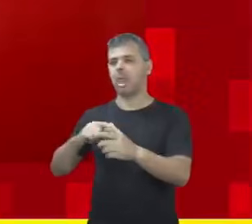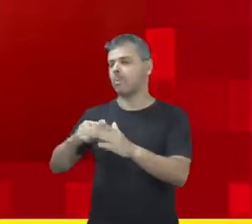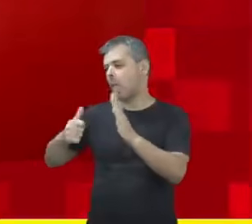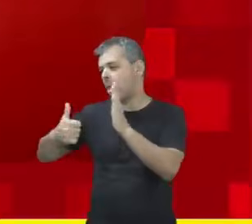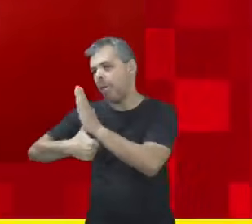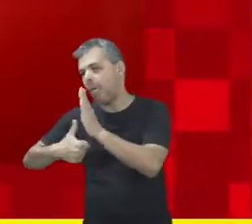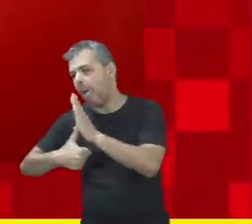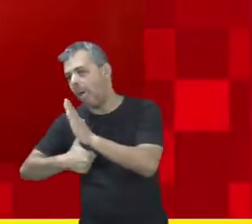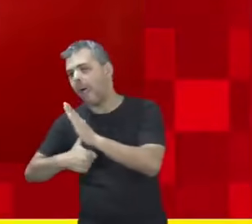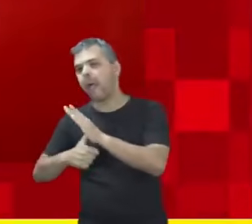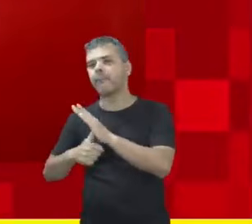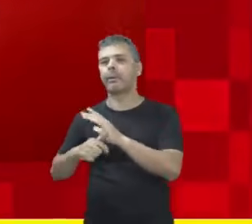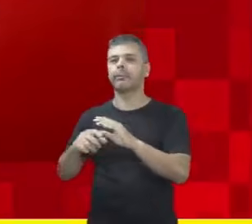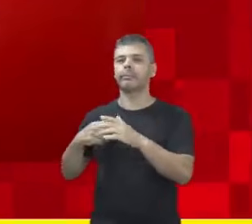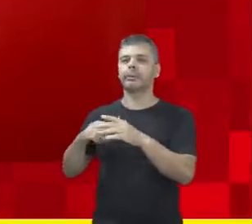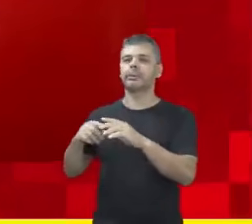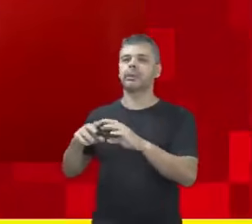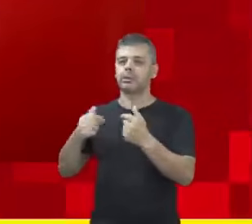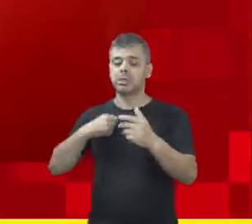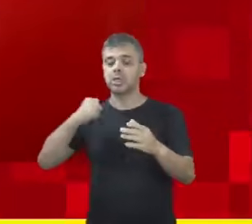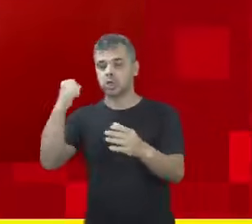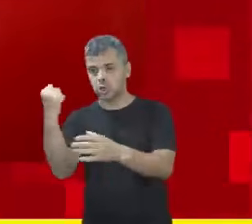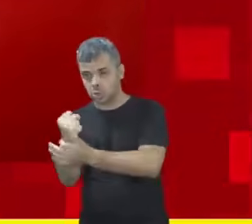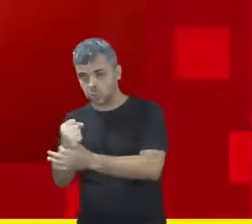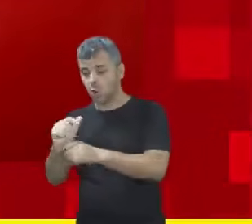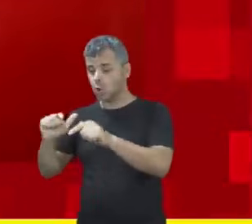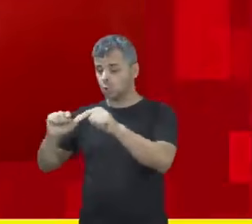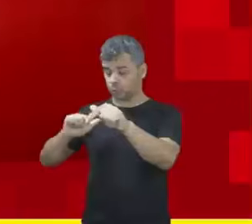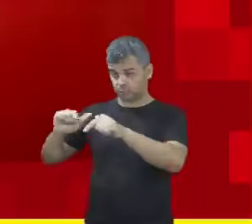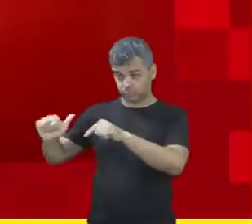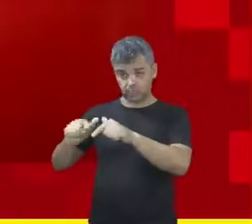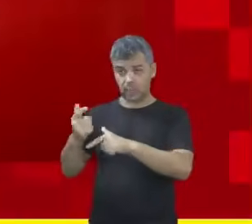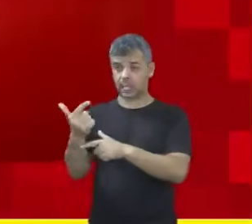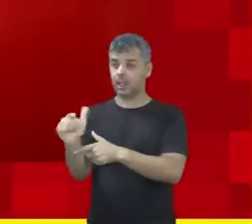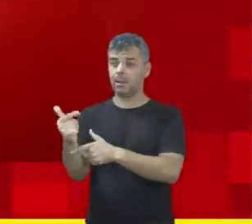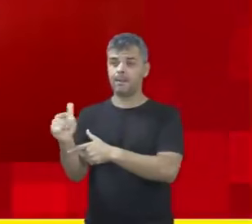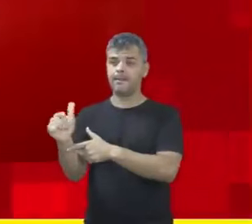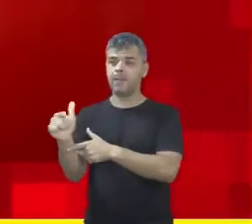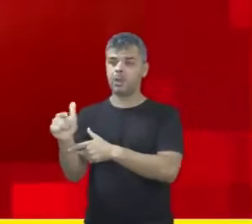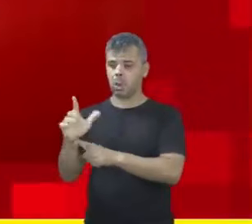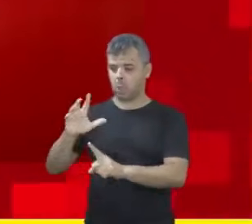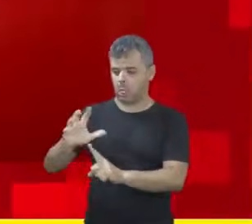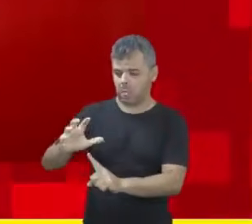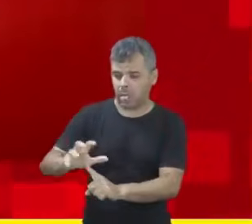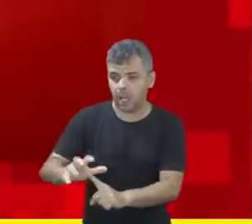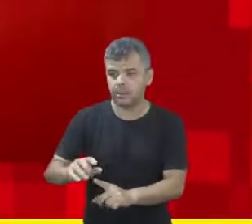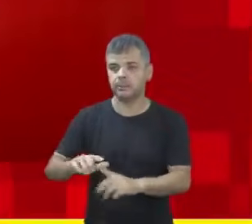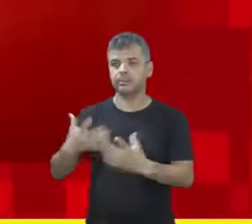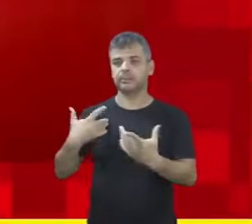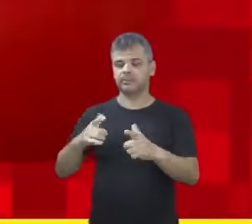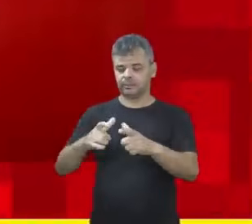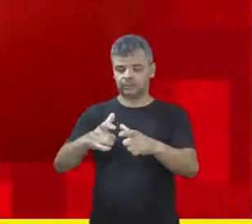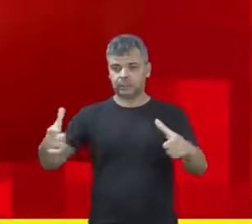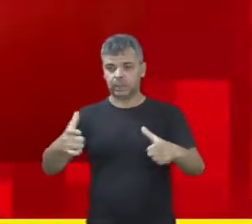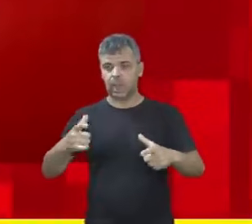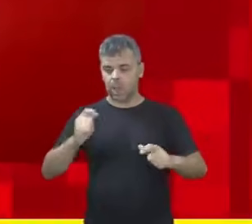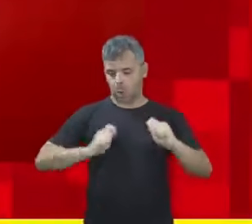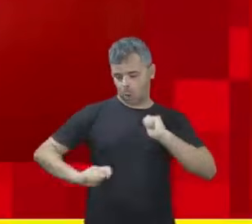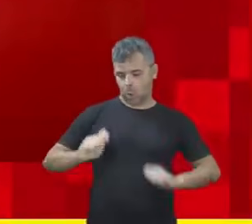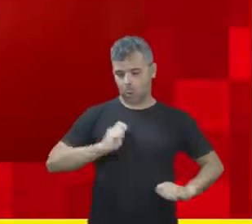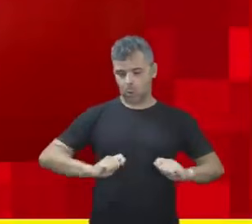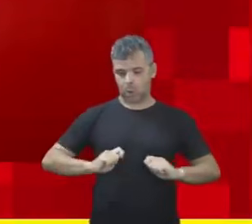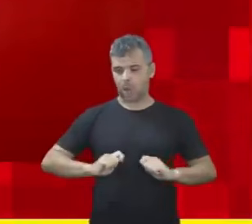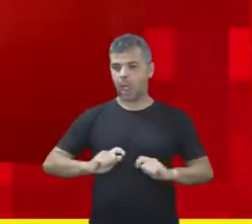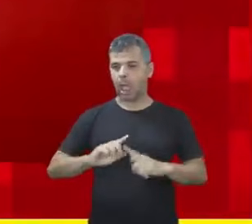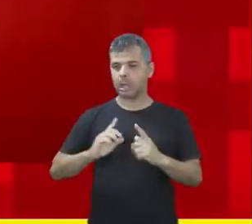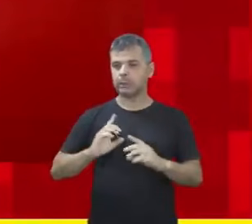né, diferente da nossa, o que garante que o trabalhador não tenha toda uma pressão, né, que às vezes nem dorme ansioso porque tem que acordar